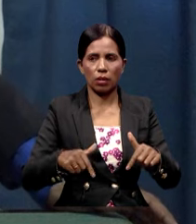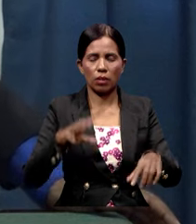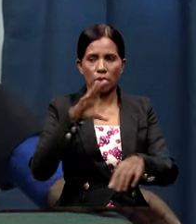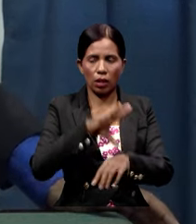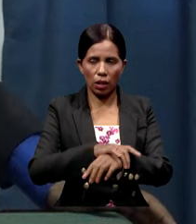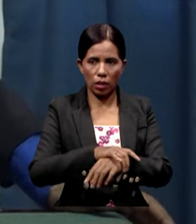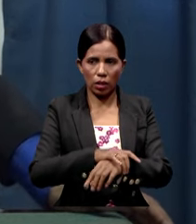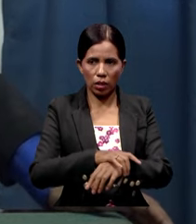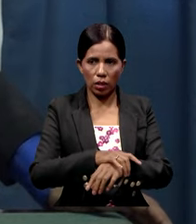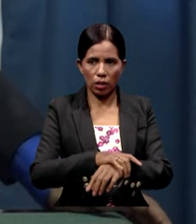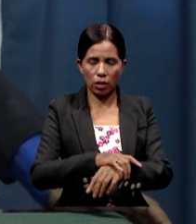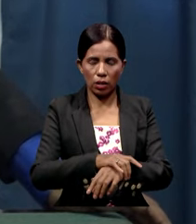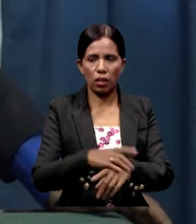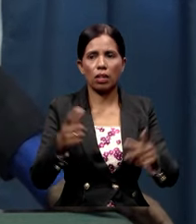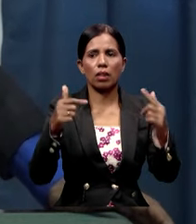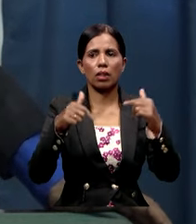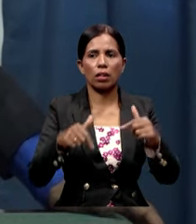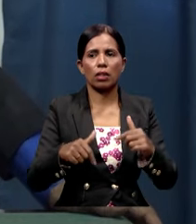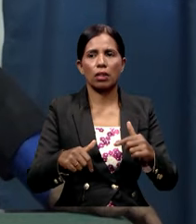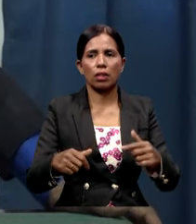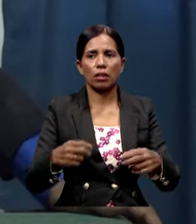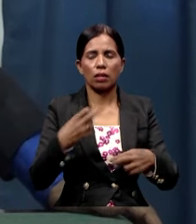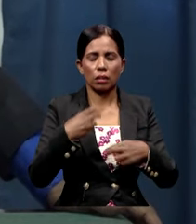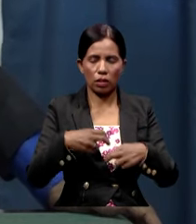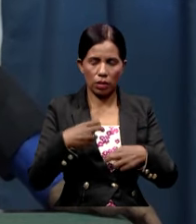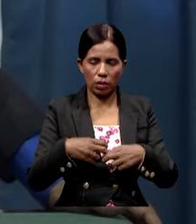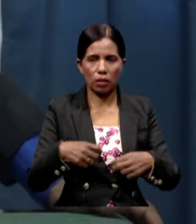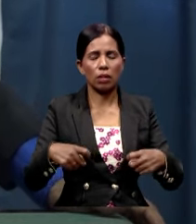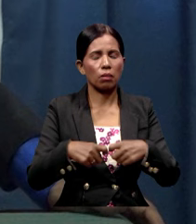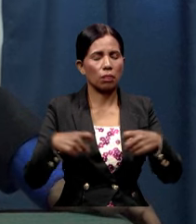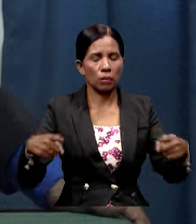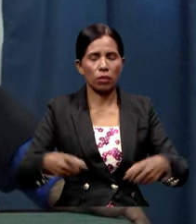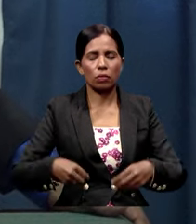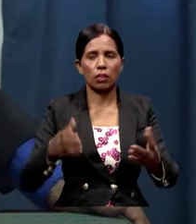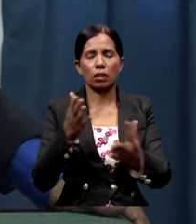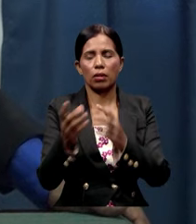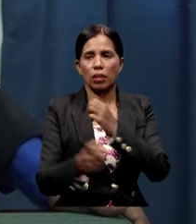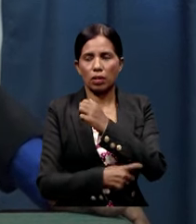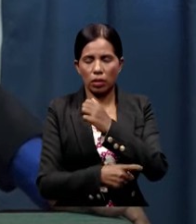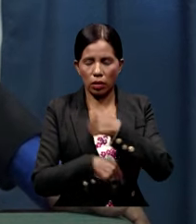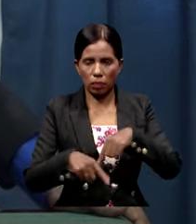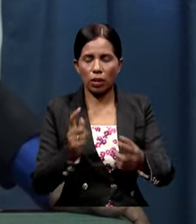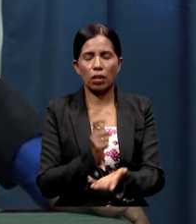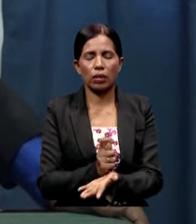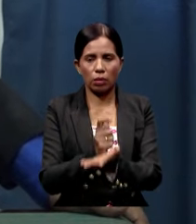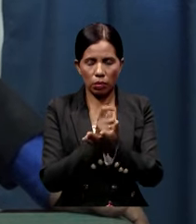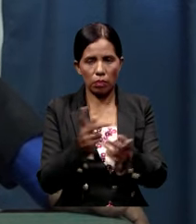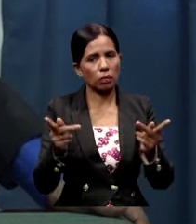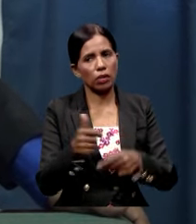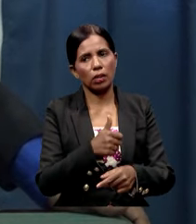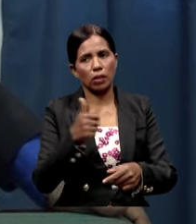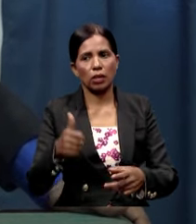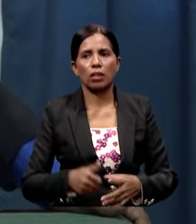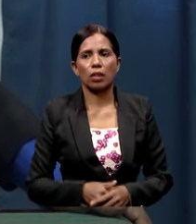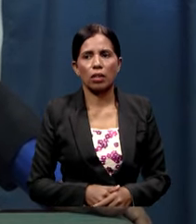ou rendido mais inimigo castigo tania ou haruka né para esterra batolo caia fatnicelo e não é mais